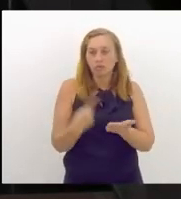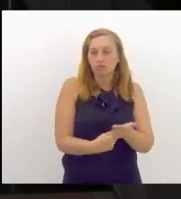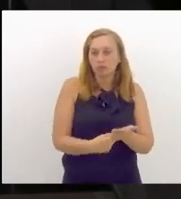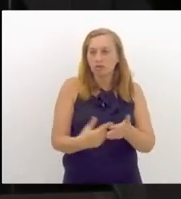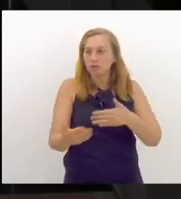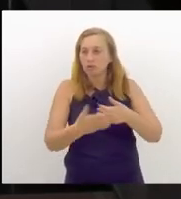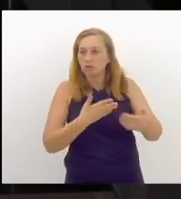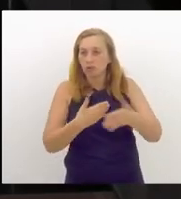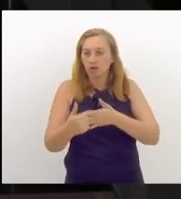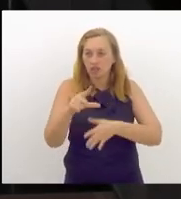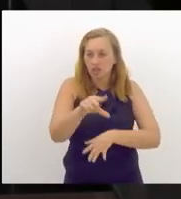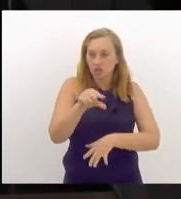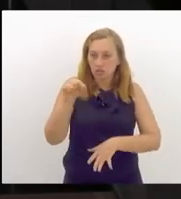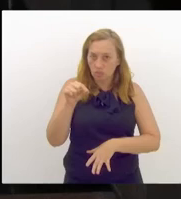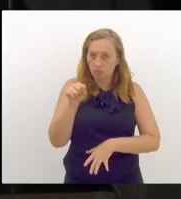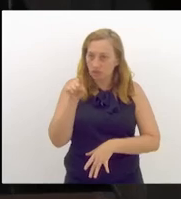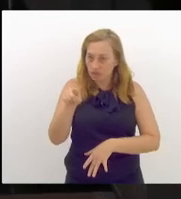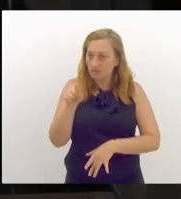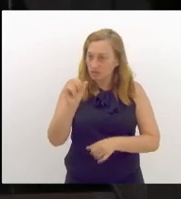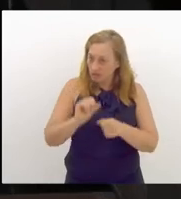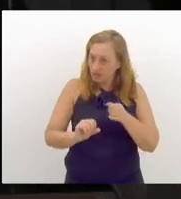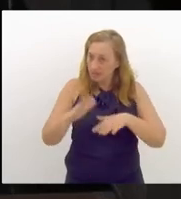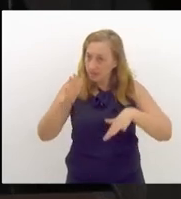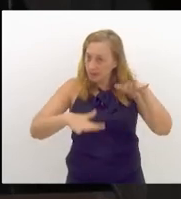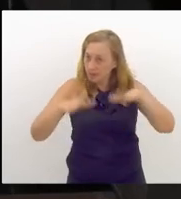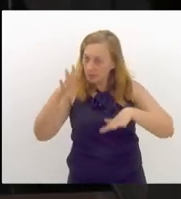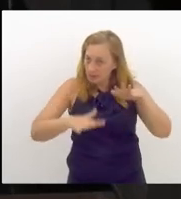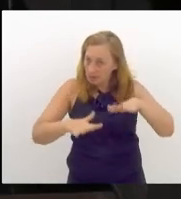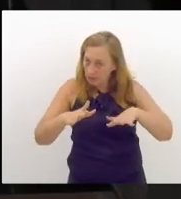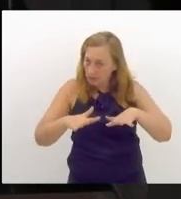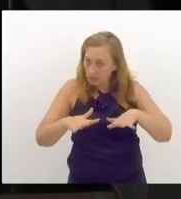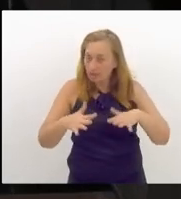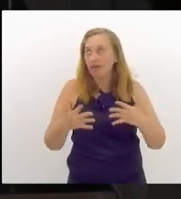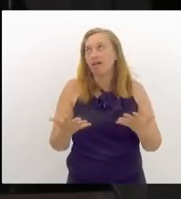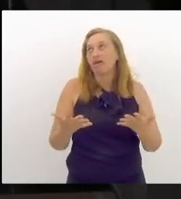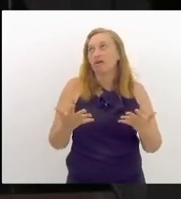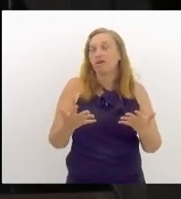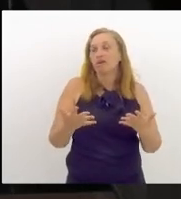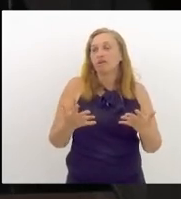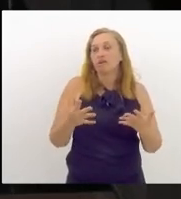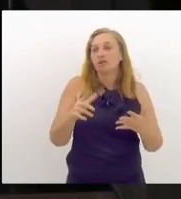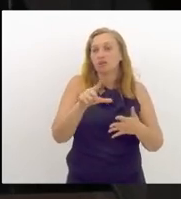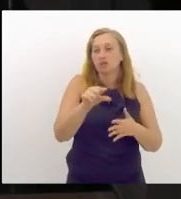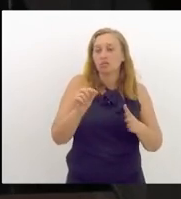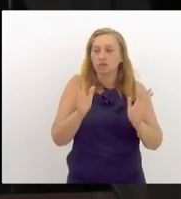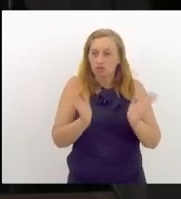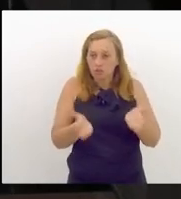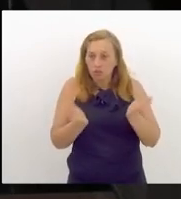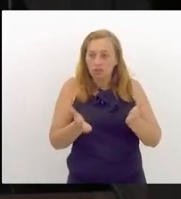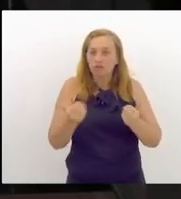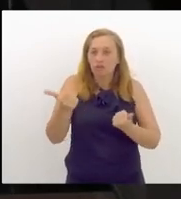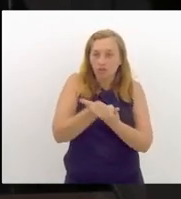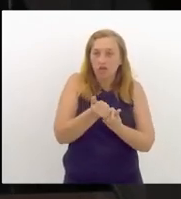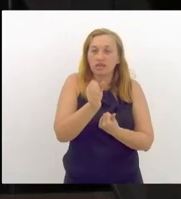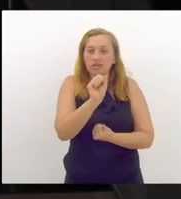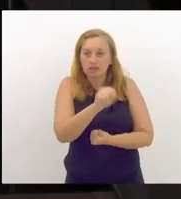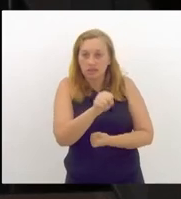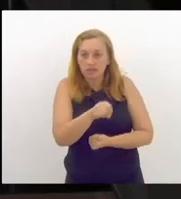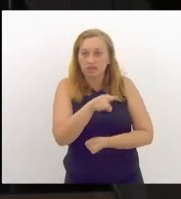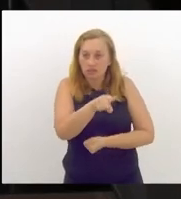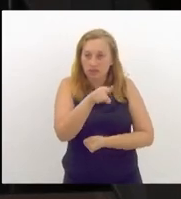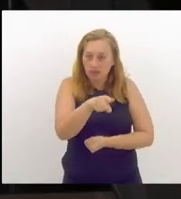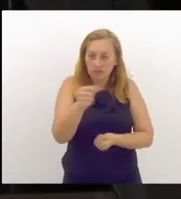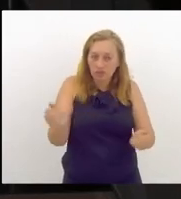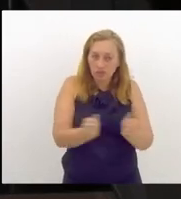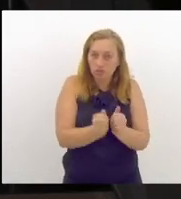que qualquer escolha que você faça independente da Escolha que você tome a partir de hoje a gente vai te apoiar a gente vai